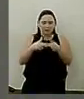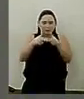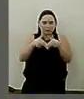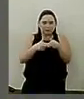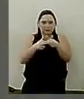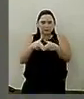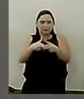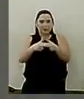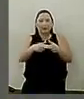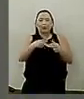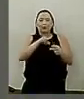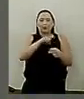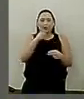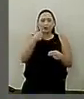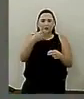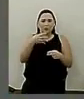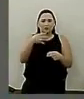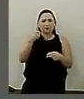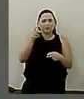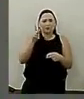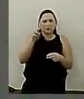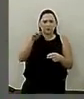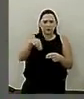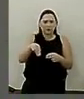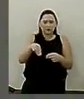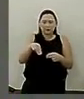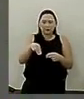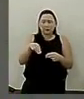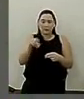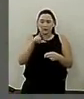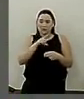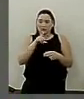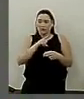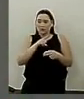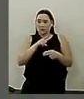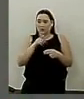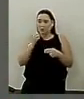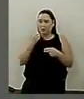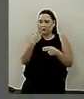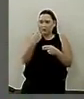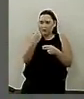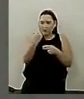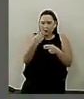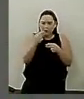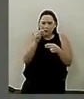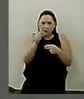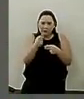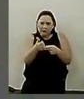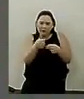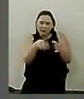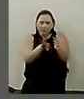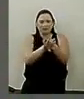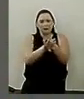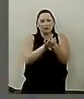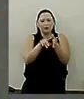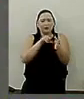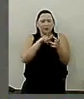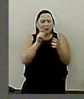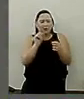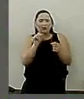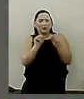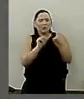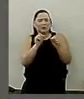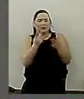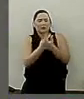para atravessar 14 quilômetros de distância, e no meio da sua viagem, de repente, do nada,